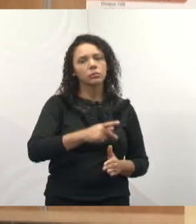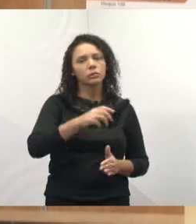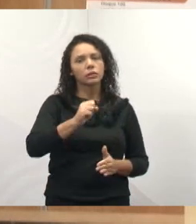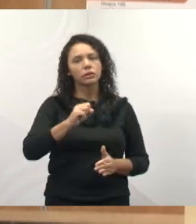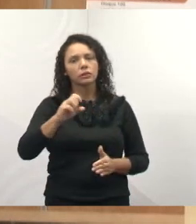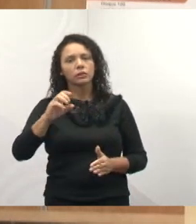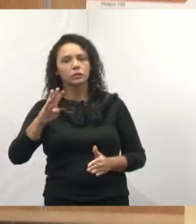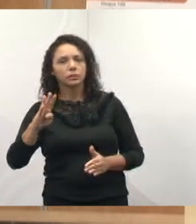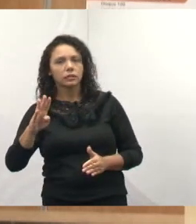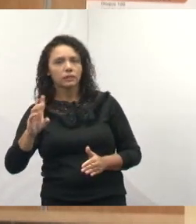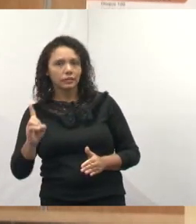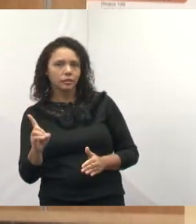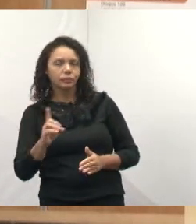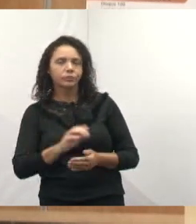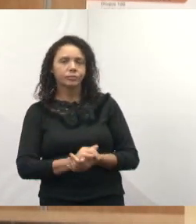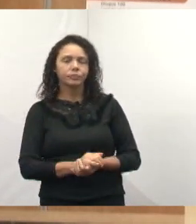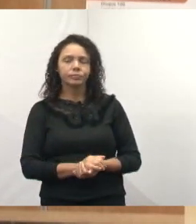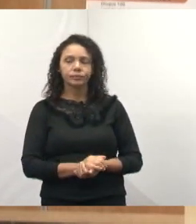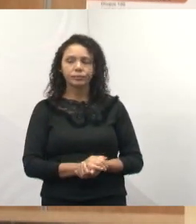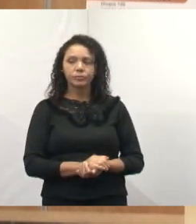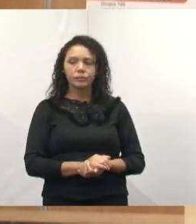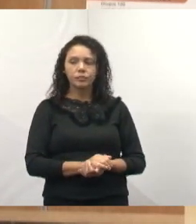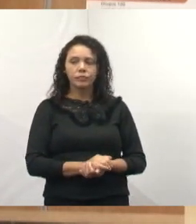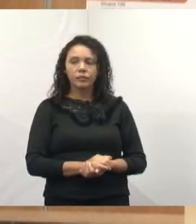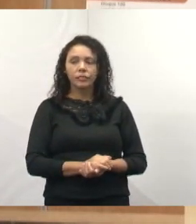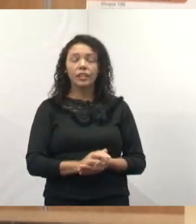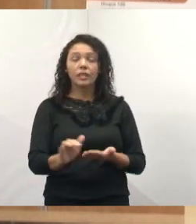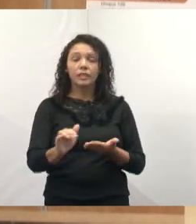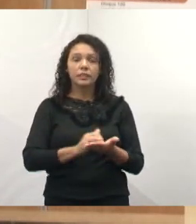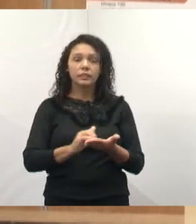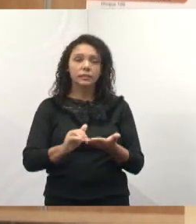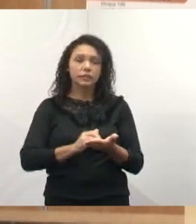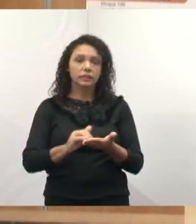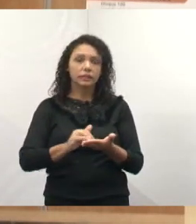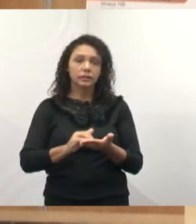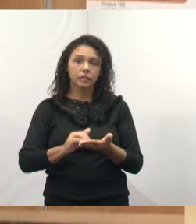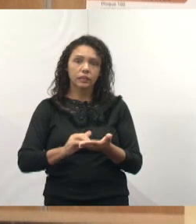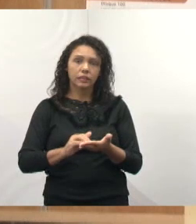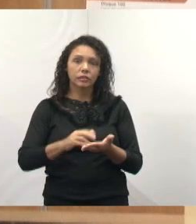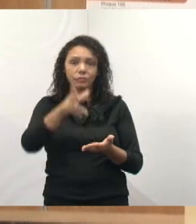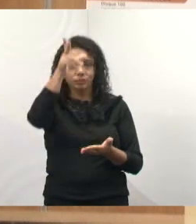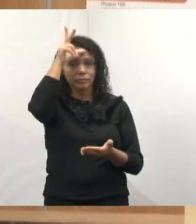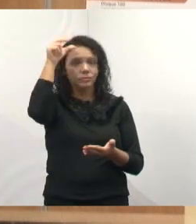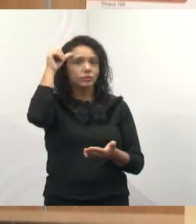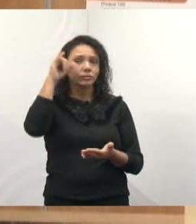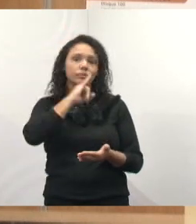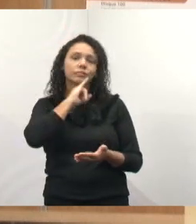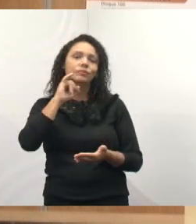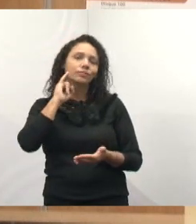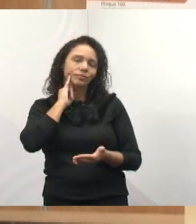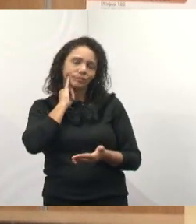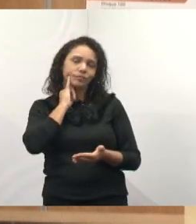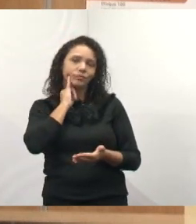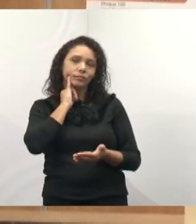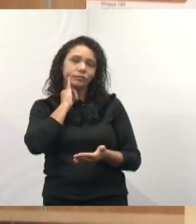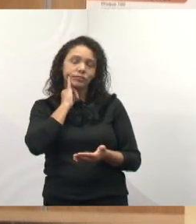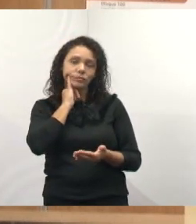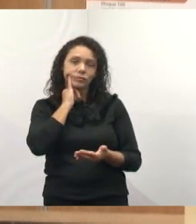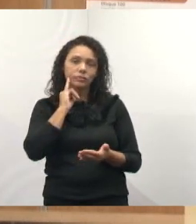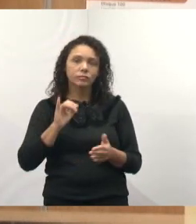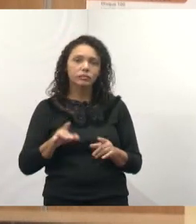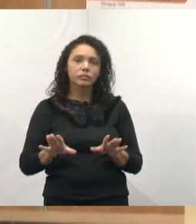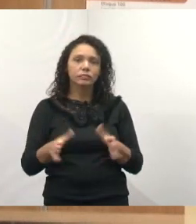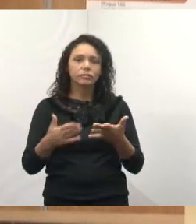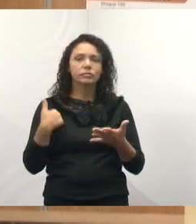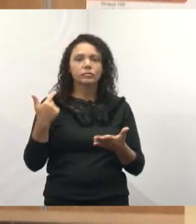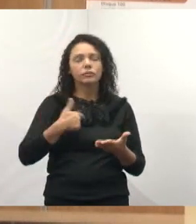e secretário, bem como lembrou o Hernani, secretário do prefeito Isaías. Então, a gente acredita muito num discurso,